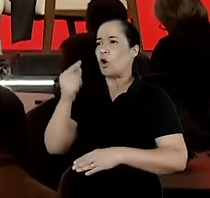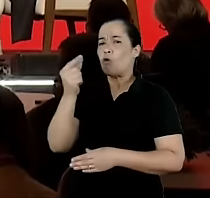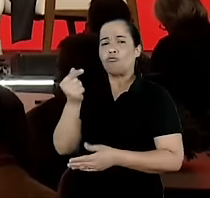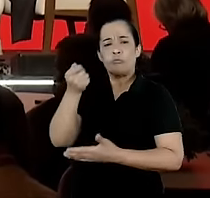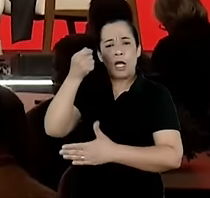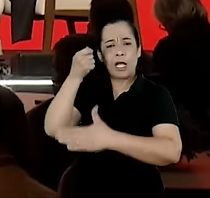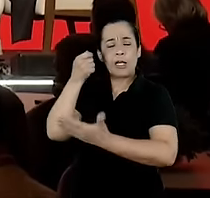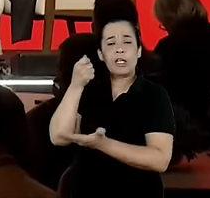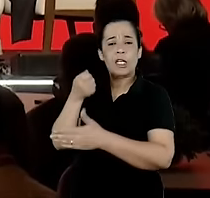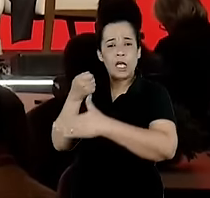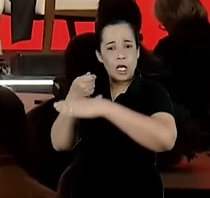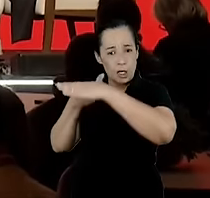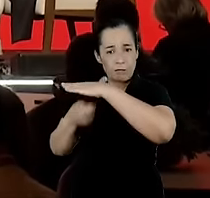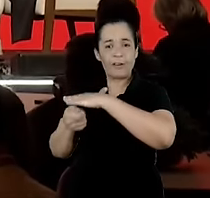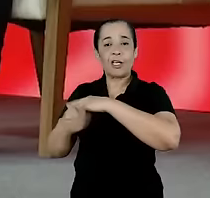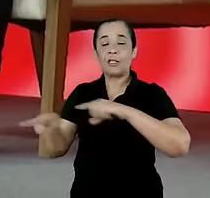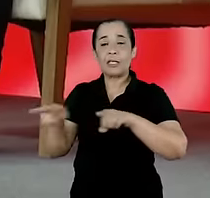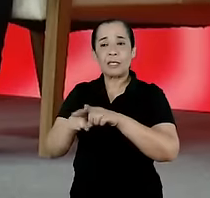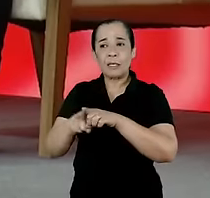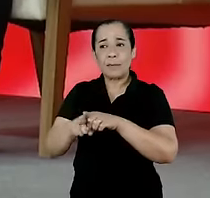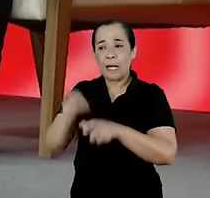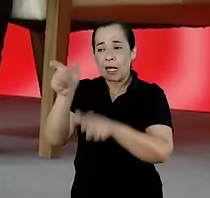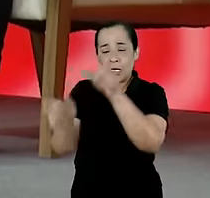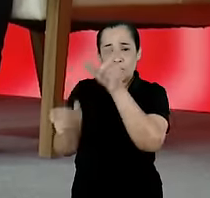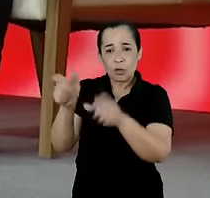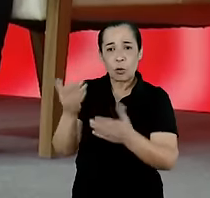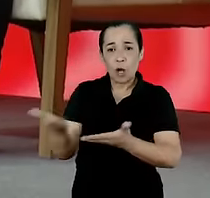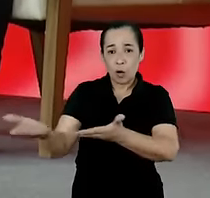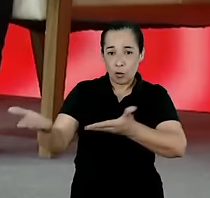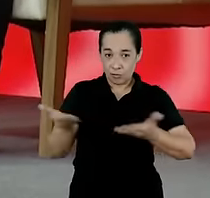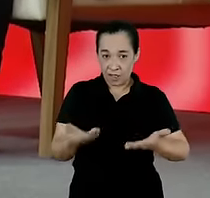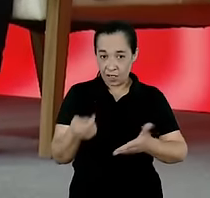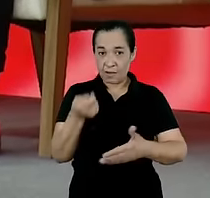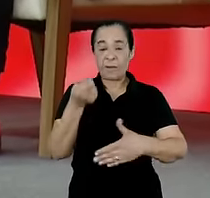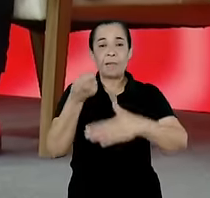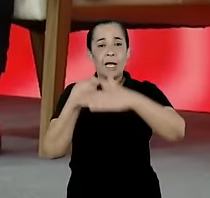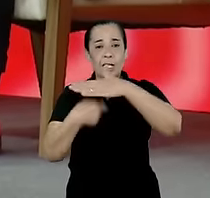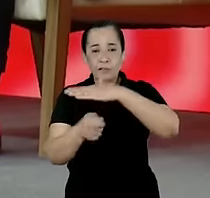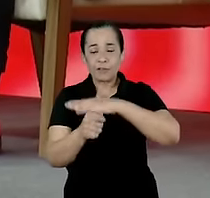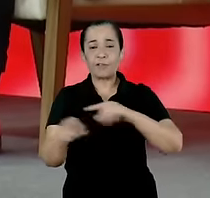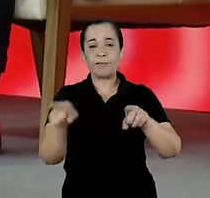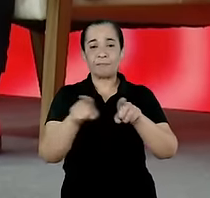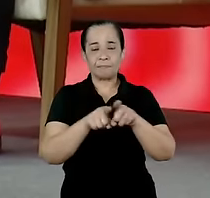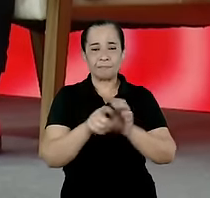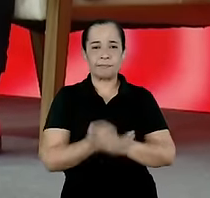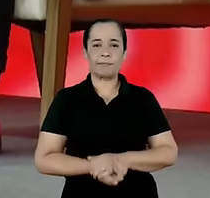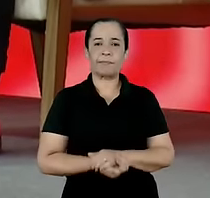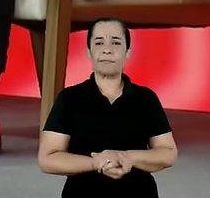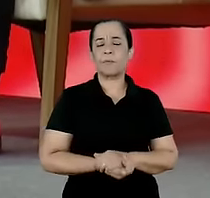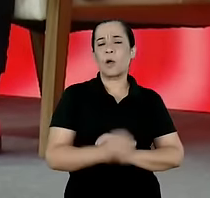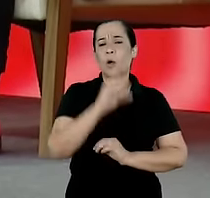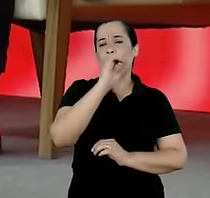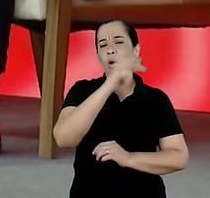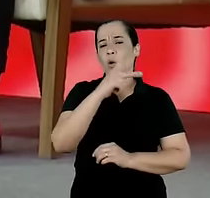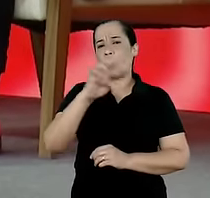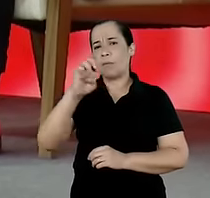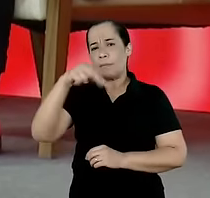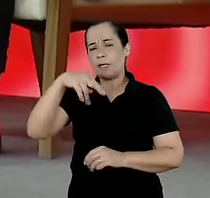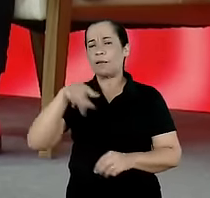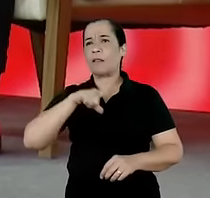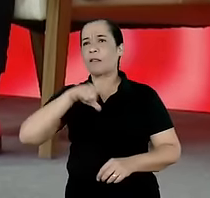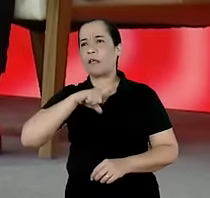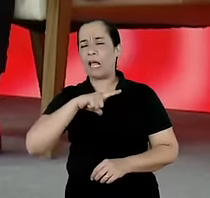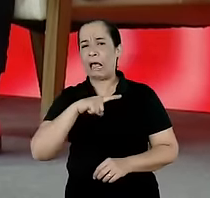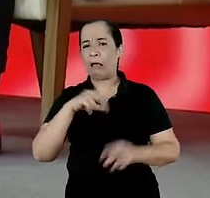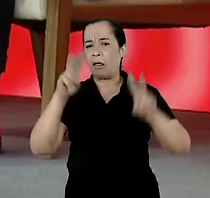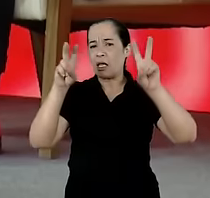convidar mais participantes ao mercado o open capital Market ele é tão interess interess an que ele dialoga com várias pautas também do governo a gente vai falar por